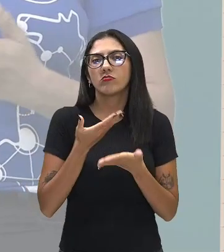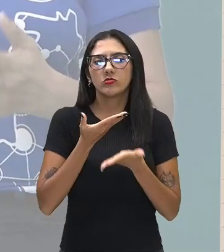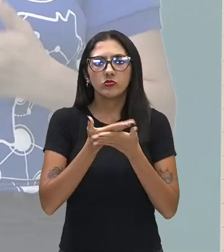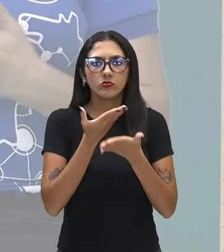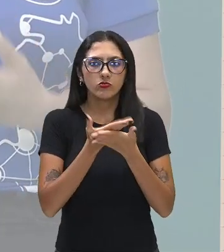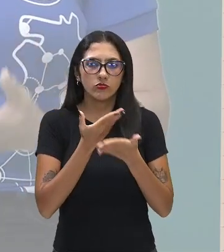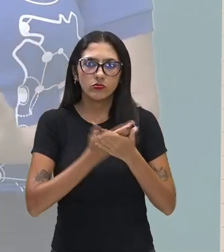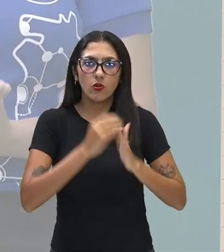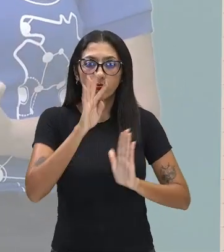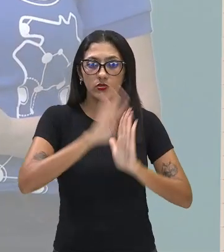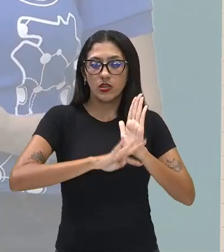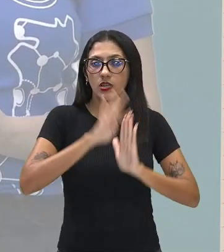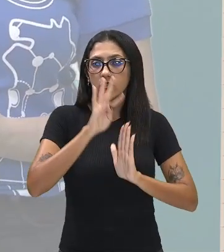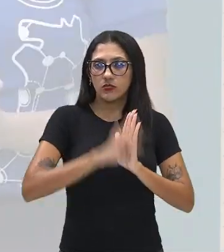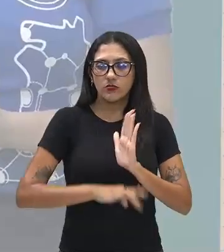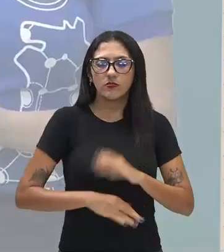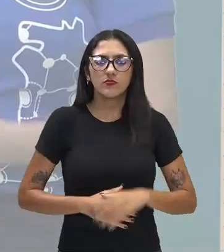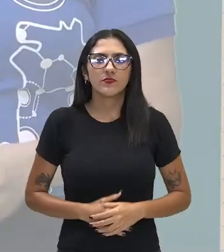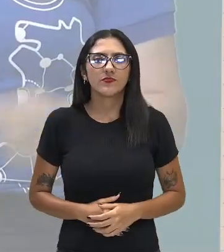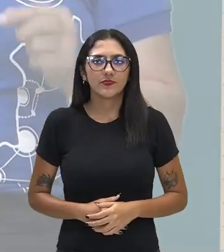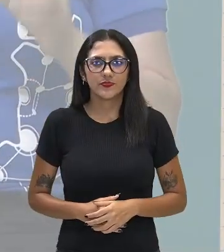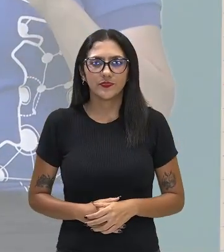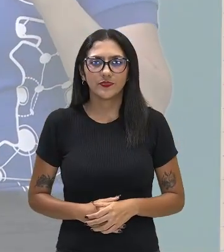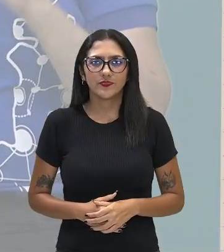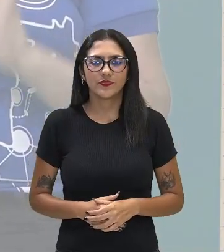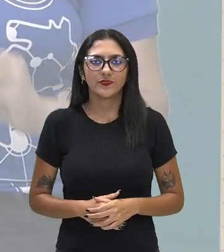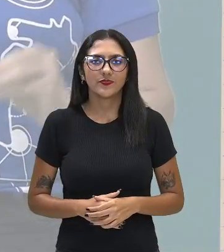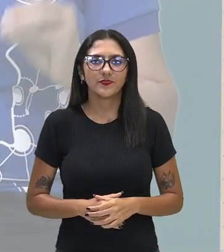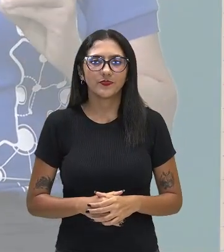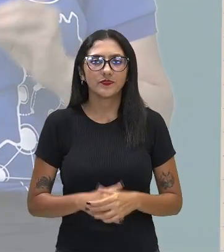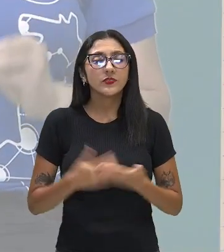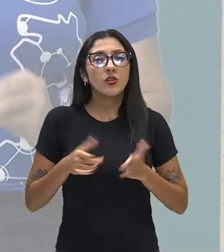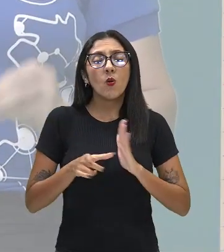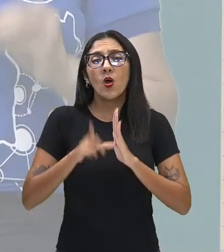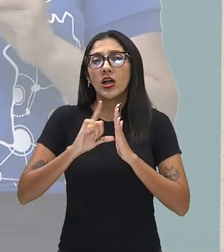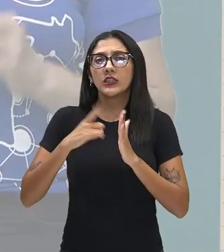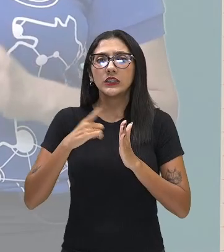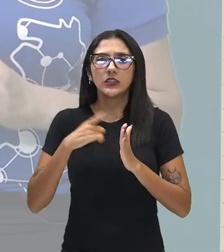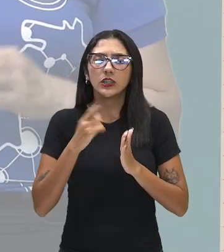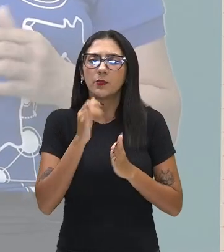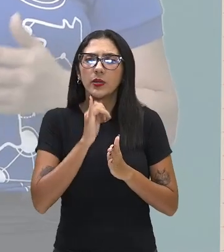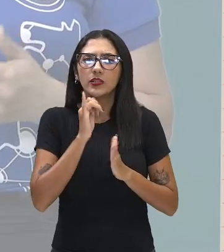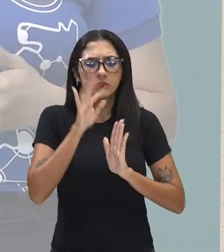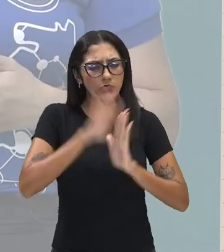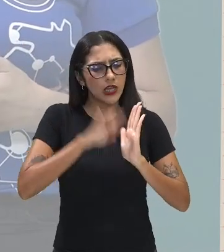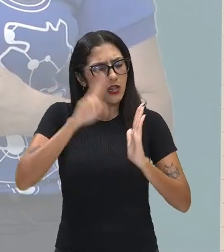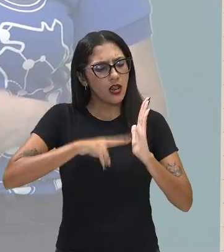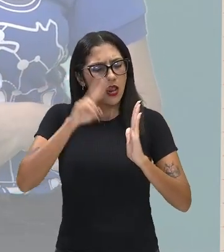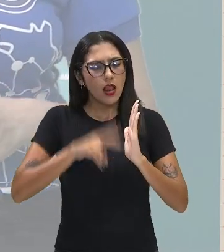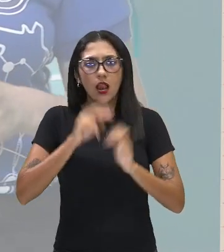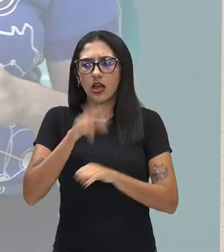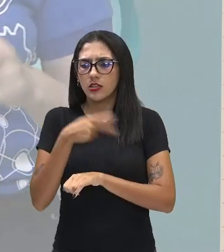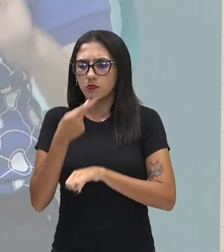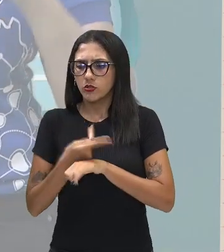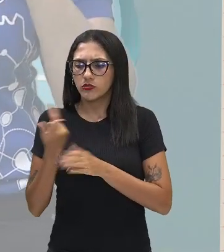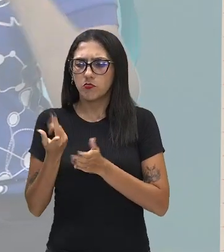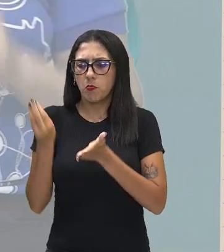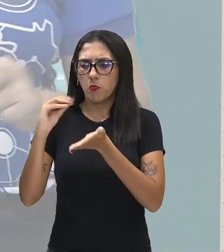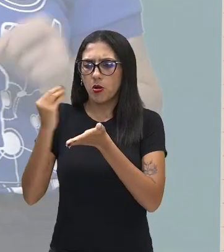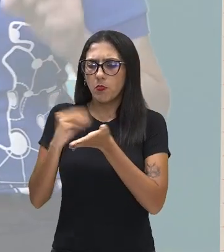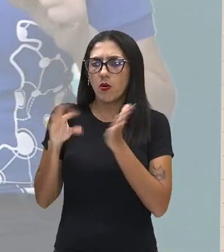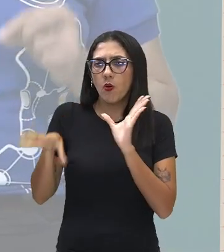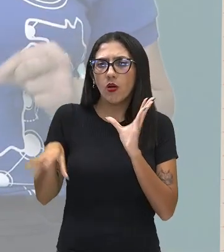nos textos comunicativos. Então, antes de produzir o resumo de um texto ou apresentar determinados saberes em